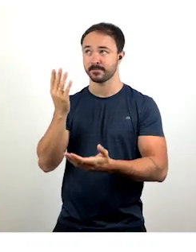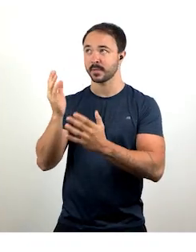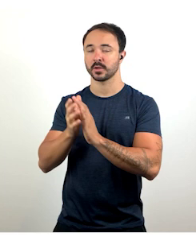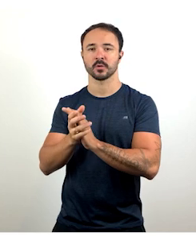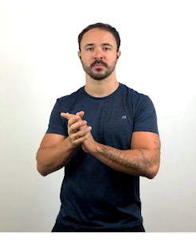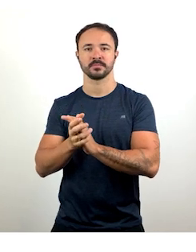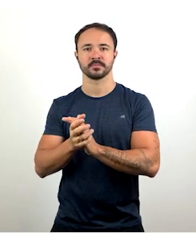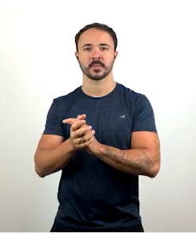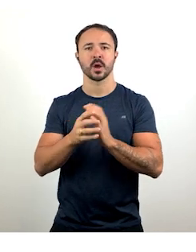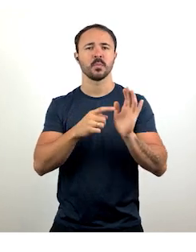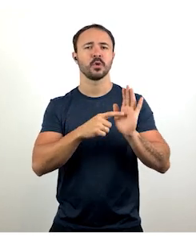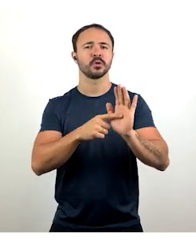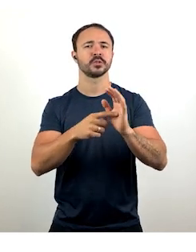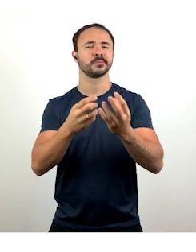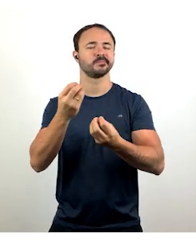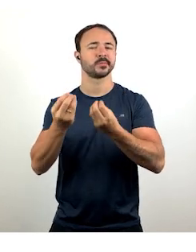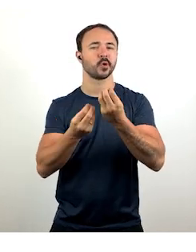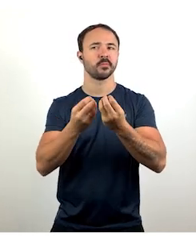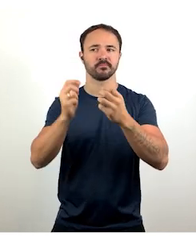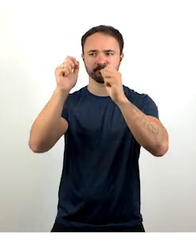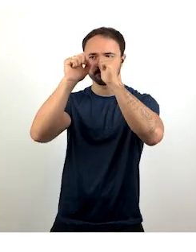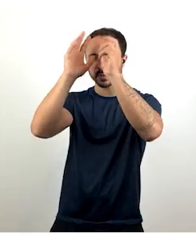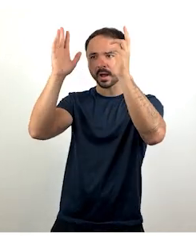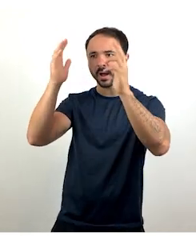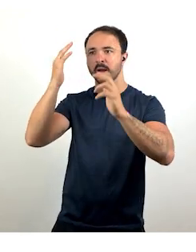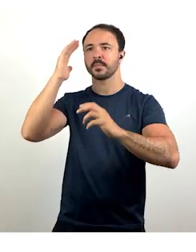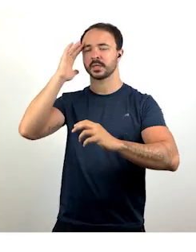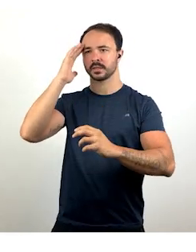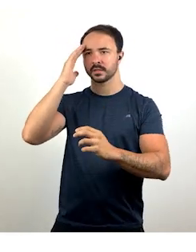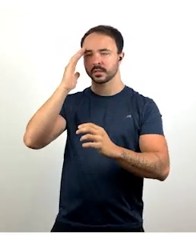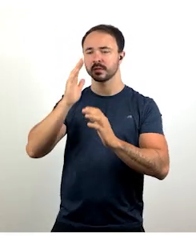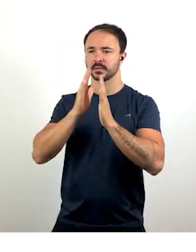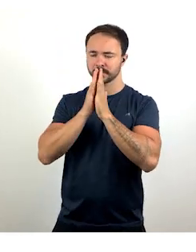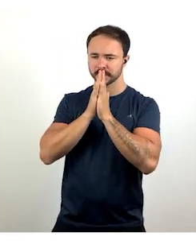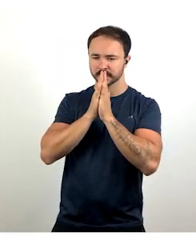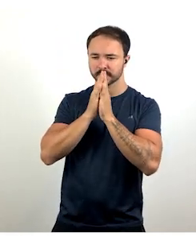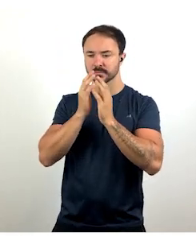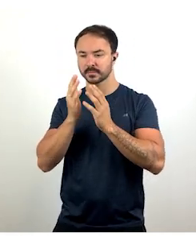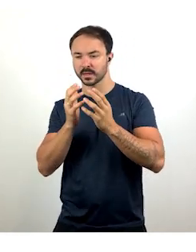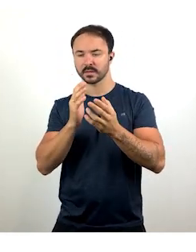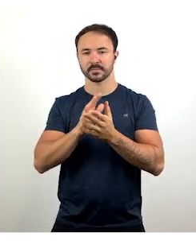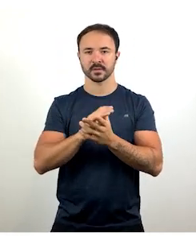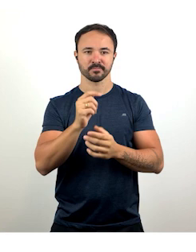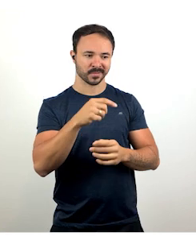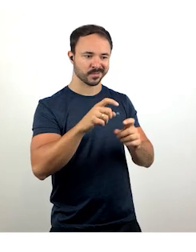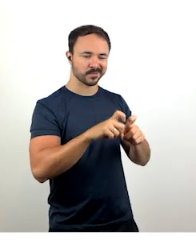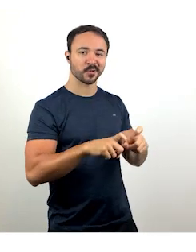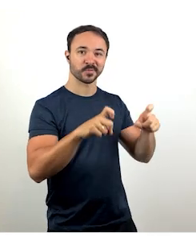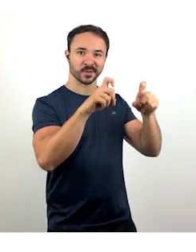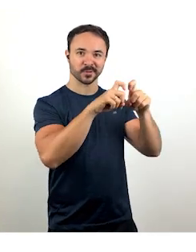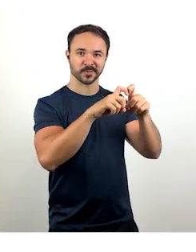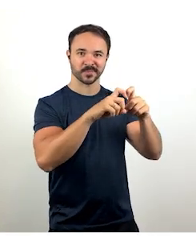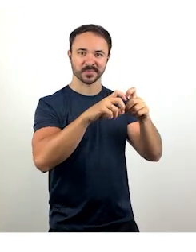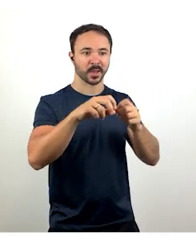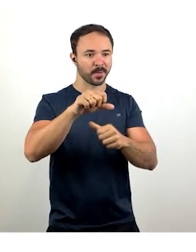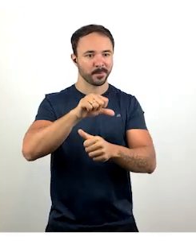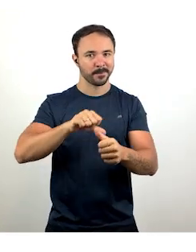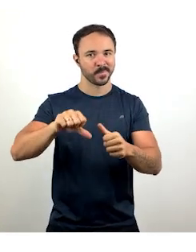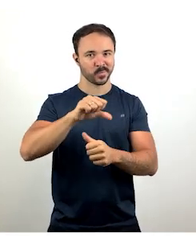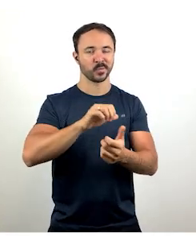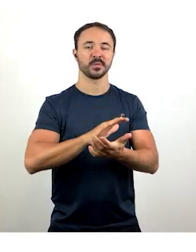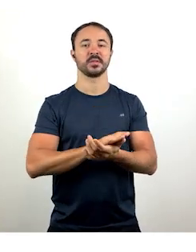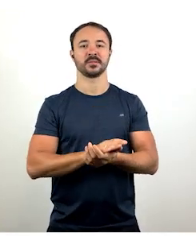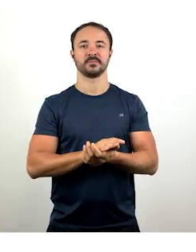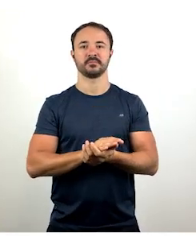mostrando como isso acontece. Olha só, quando tem o pulso, ele transforma o valor para 1 e quando